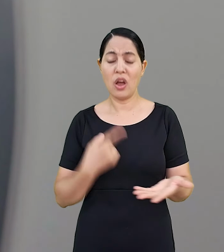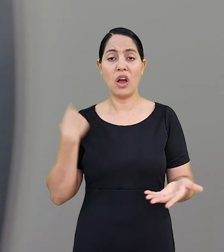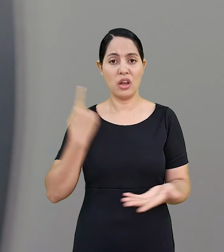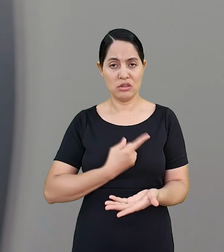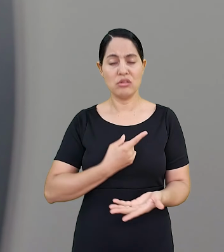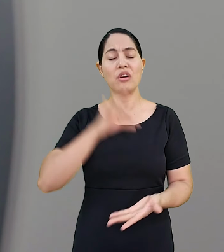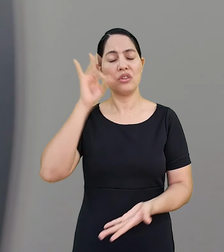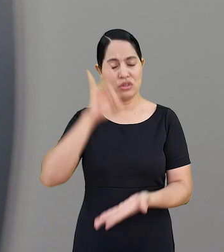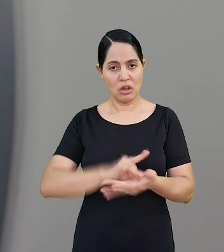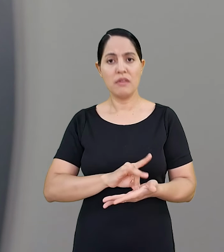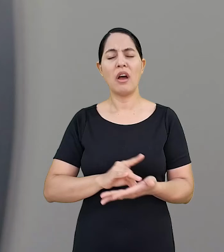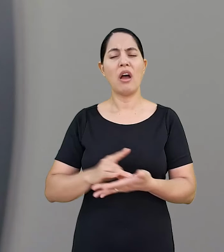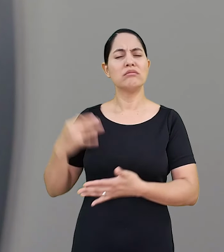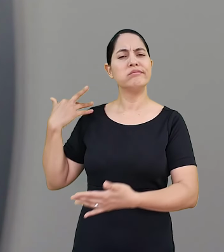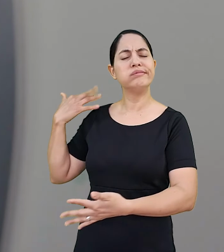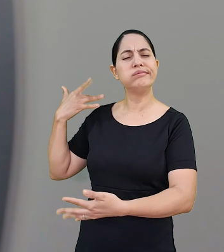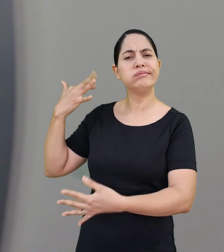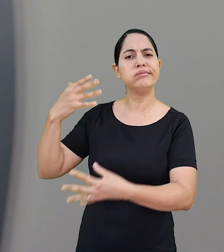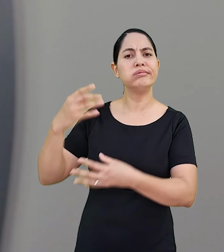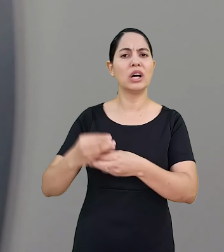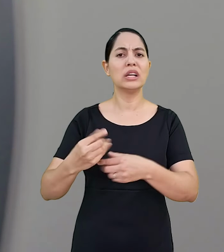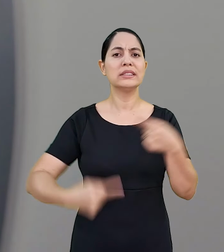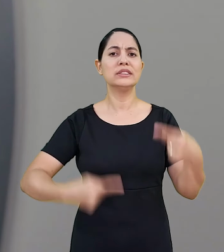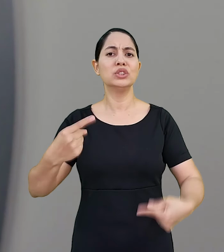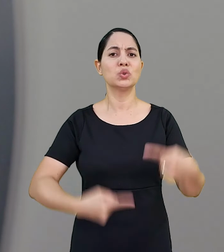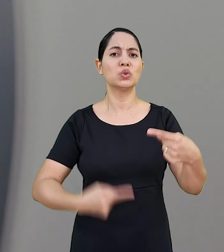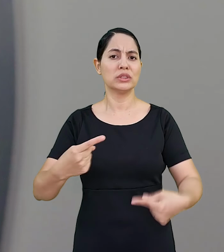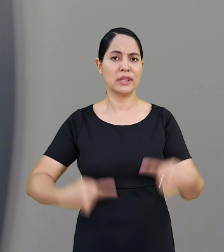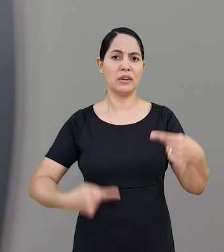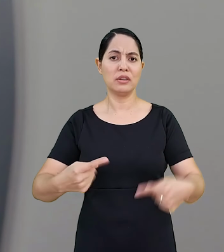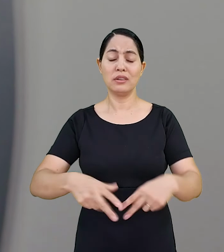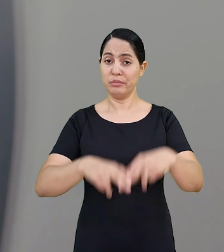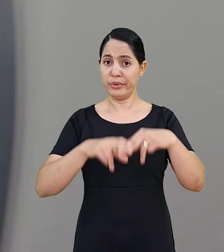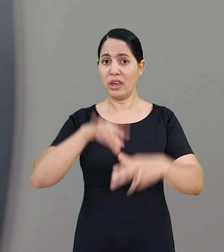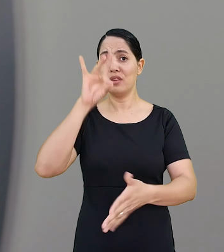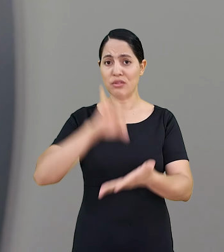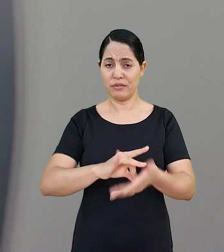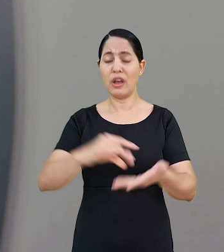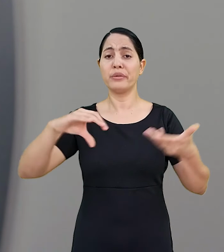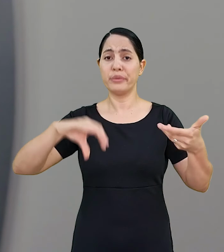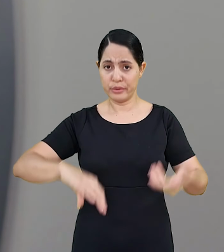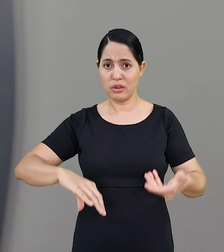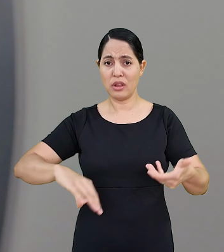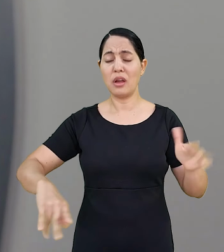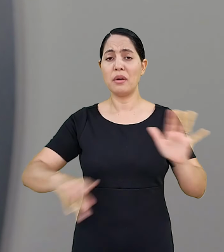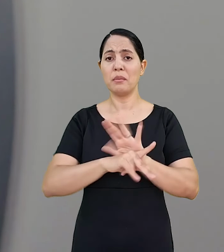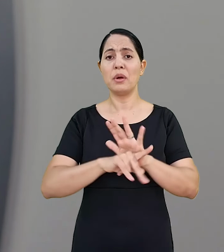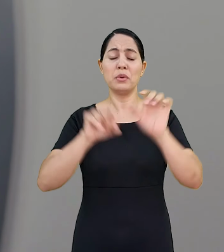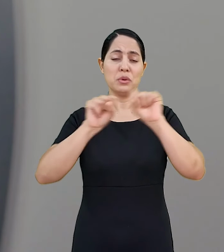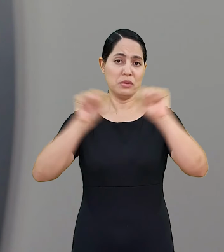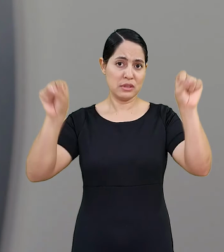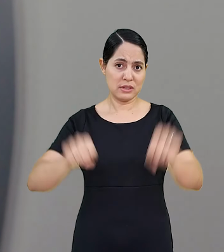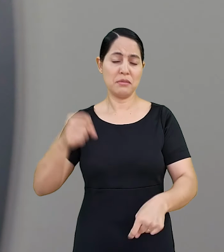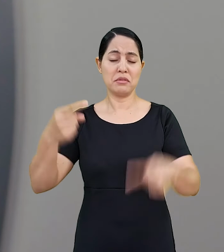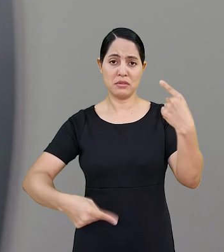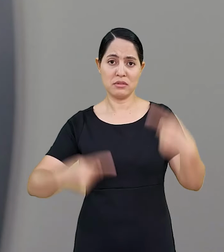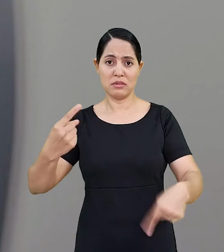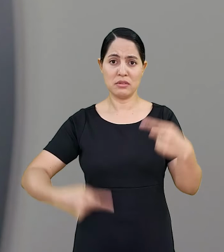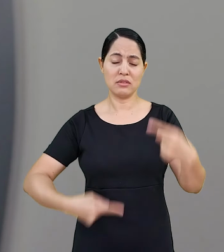rever, de se refazer essa discussão para que dentro do Congresso Nacional, que é o foro próprio, esse tema volte a ser